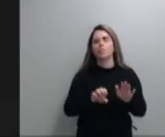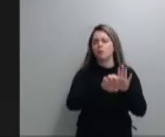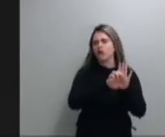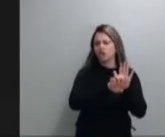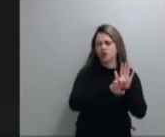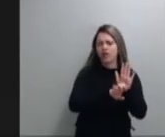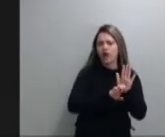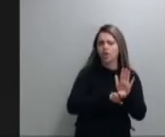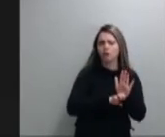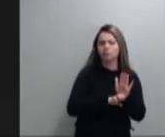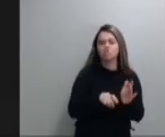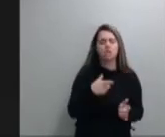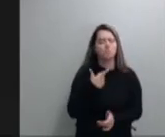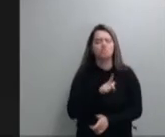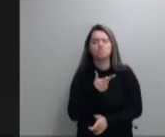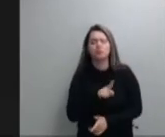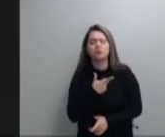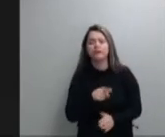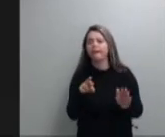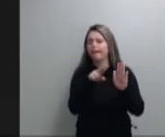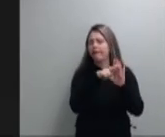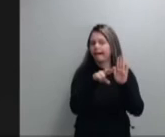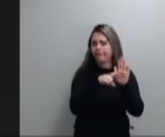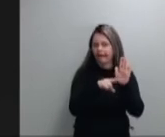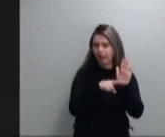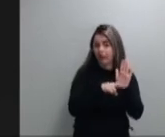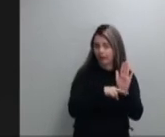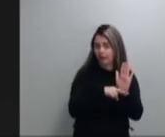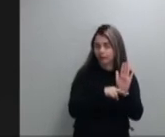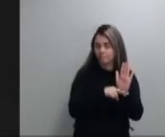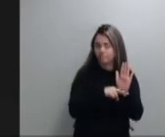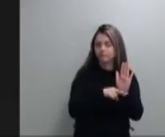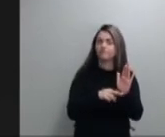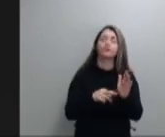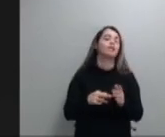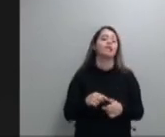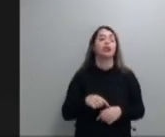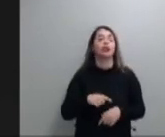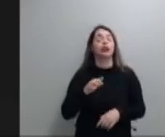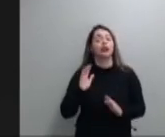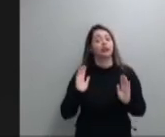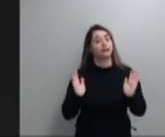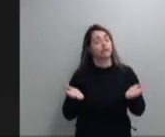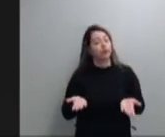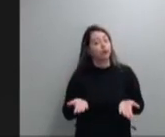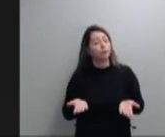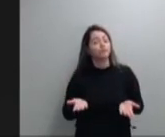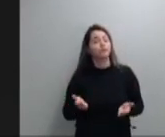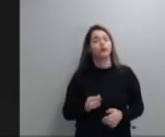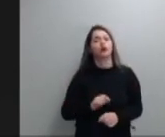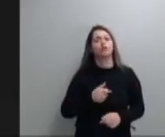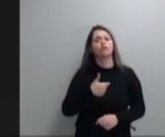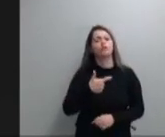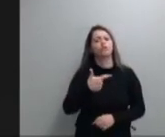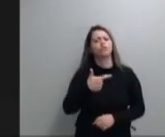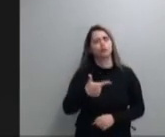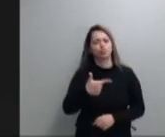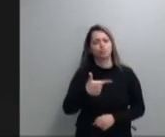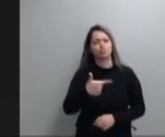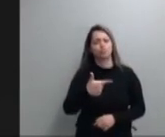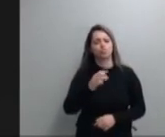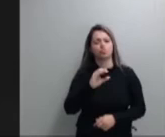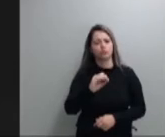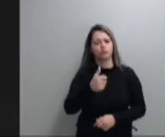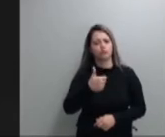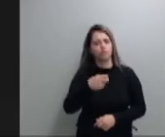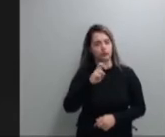com relação a esse ponto. Já em 2015, então, alguns candidatos foram ao CNJ a